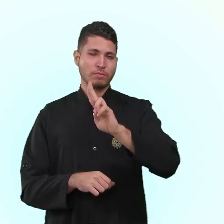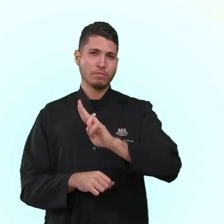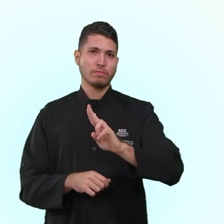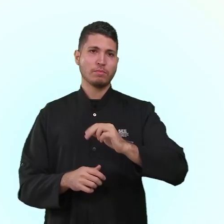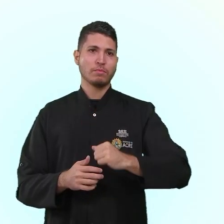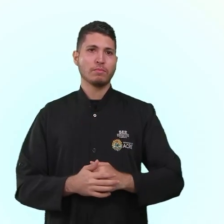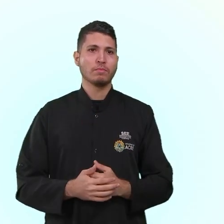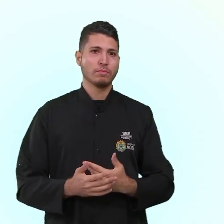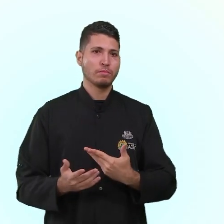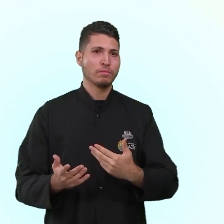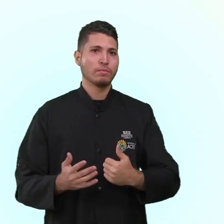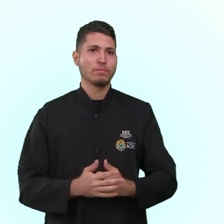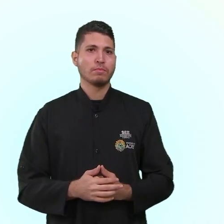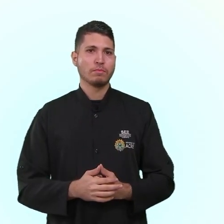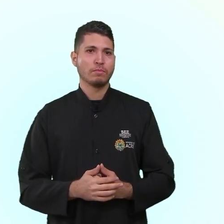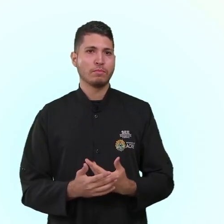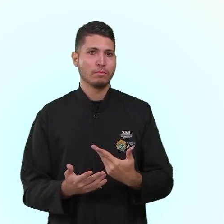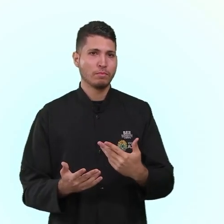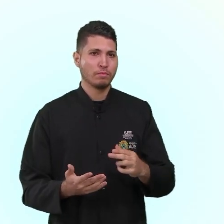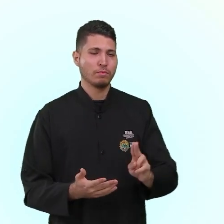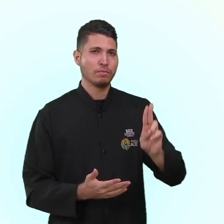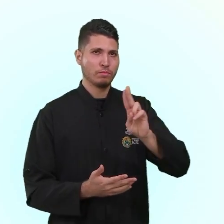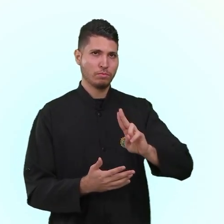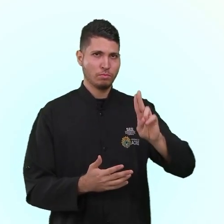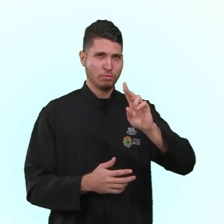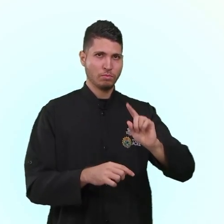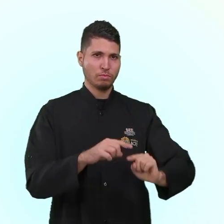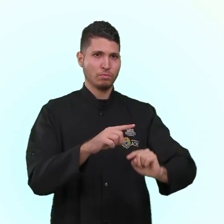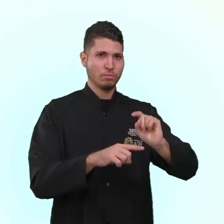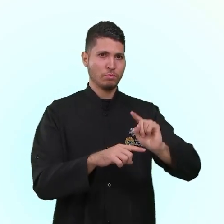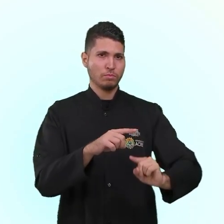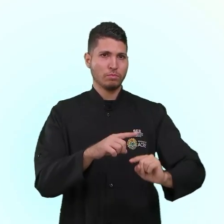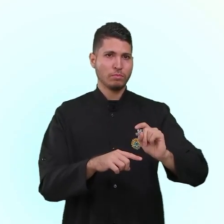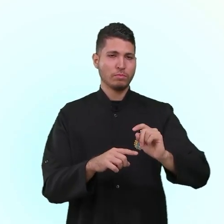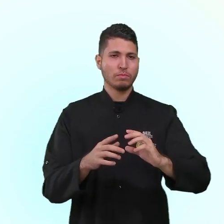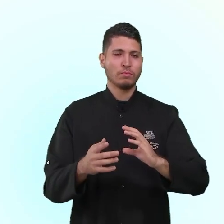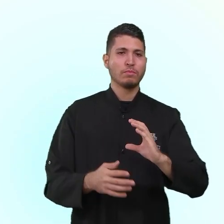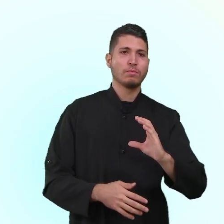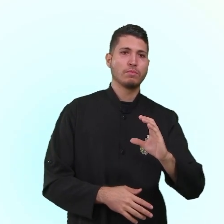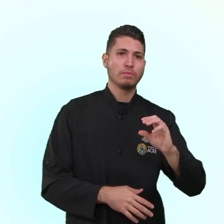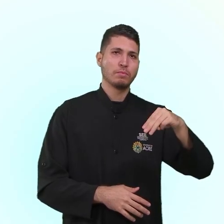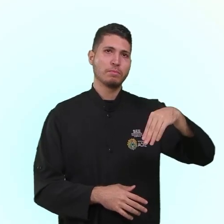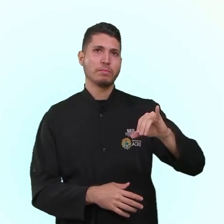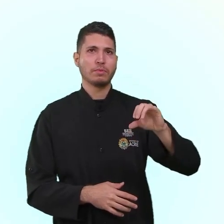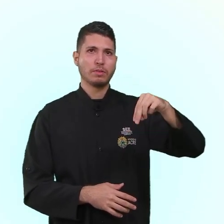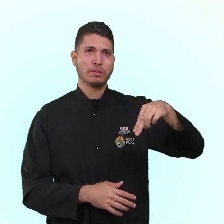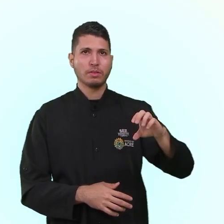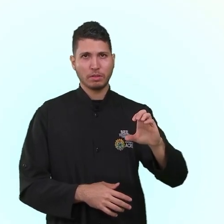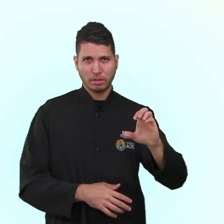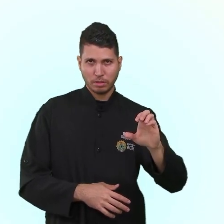exploração de minérios, aqui a questão das commodities, como é o caso do